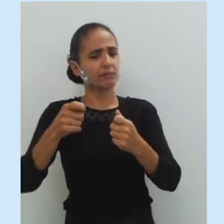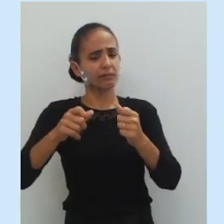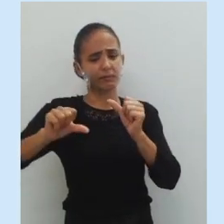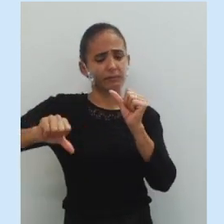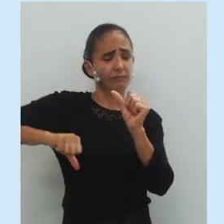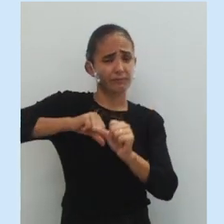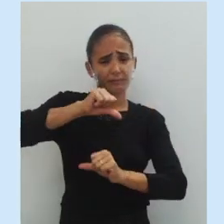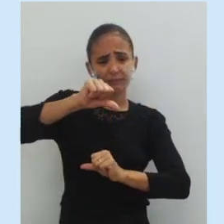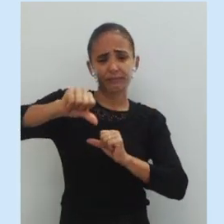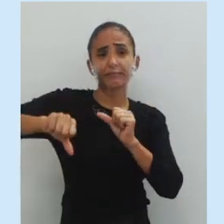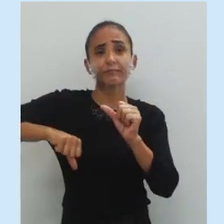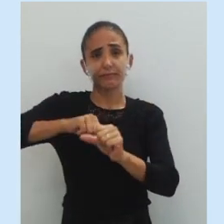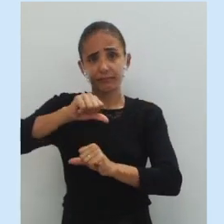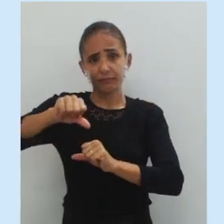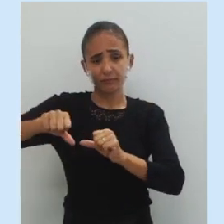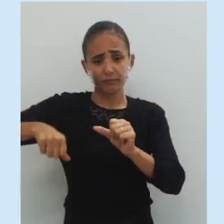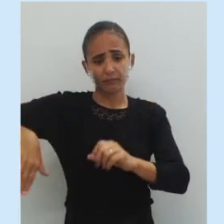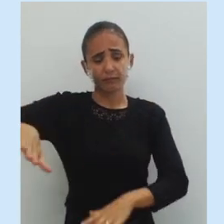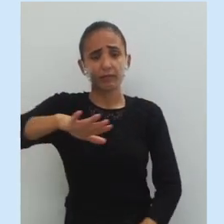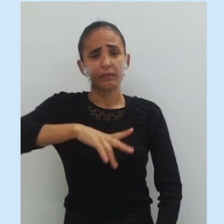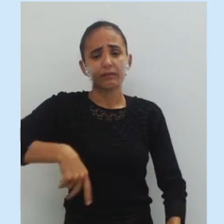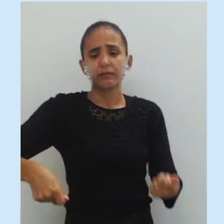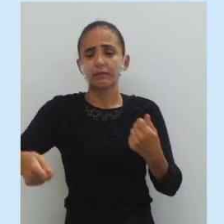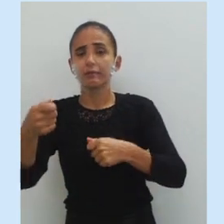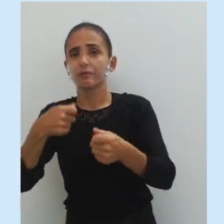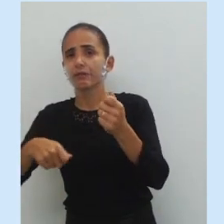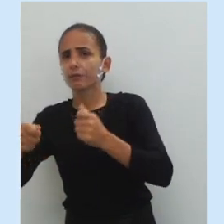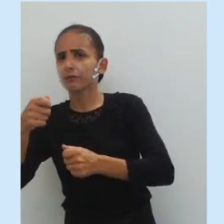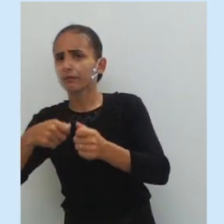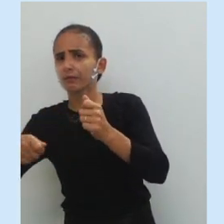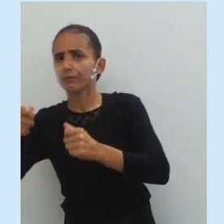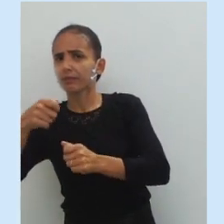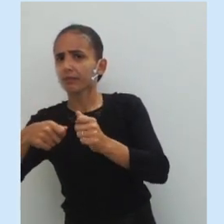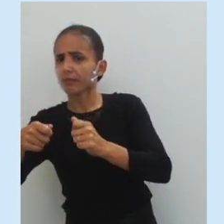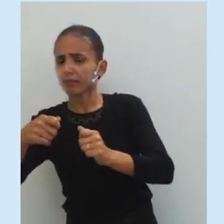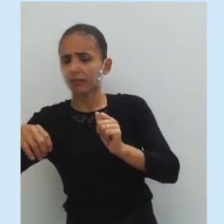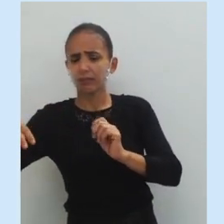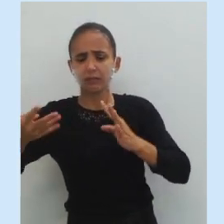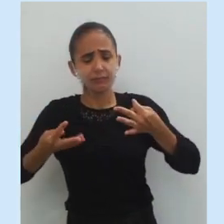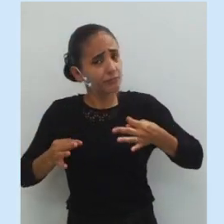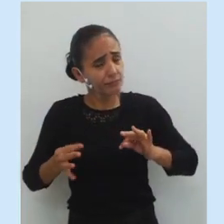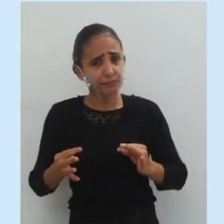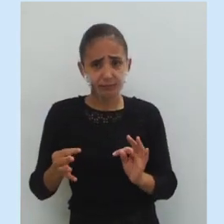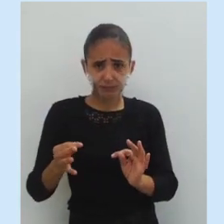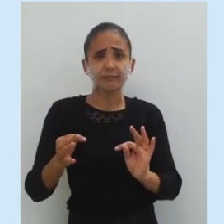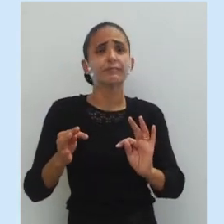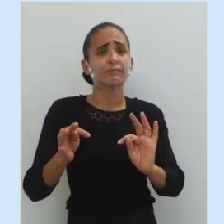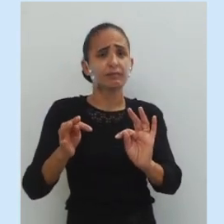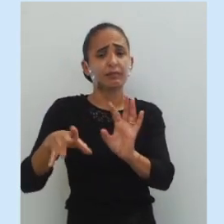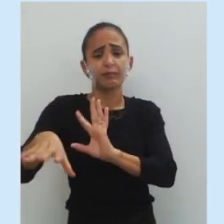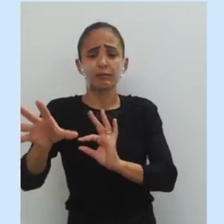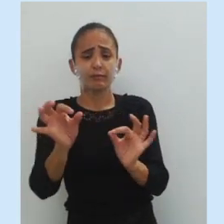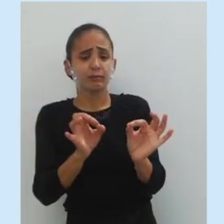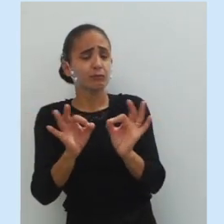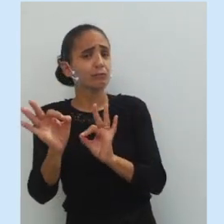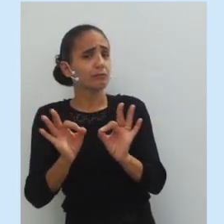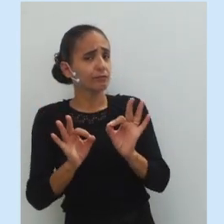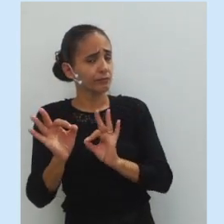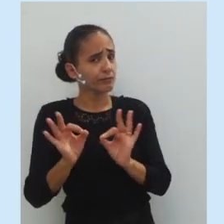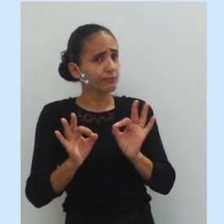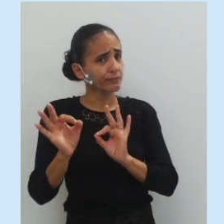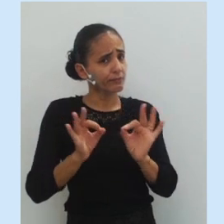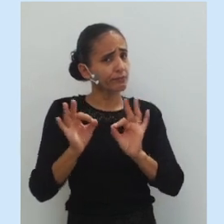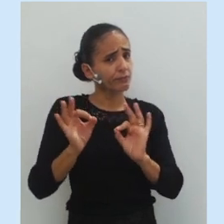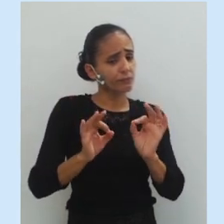aí mudanças que afetam toda a economia, envolvendo mudanças técnicas e